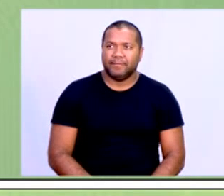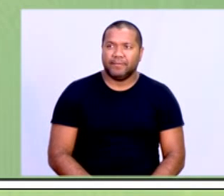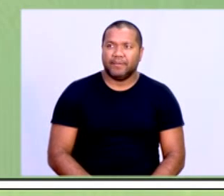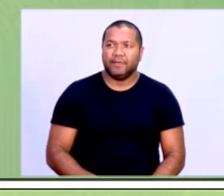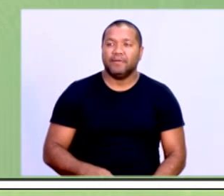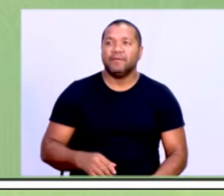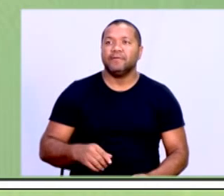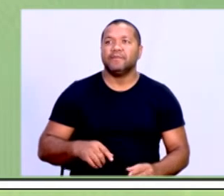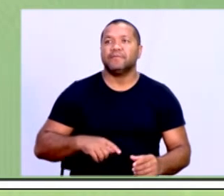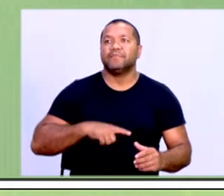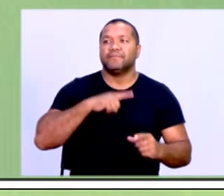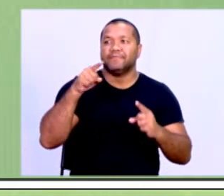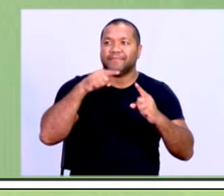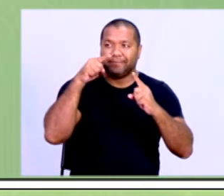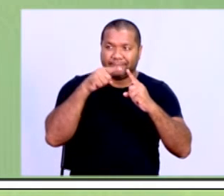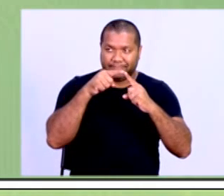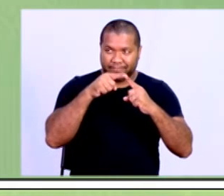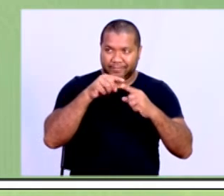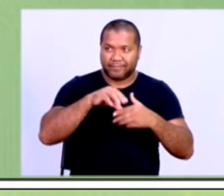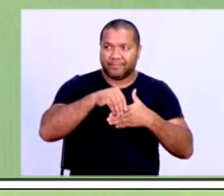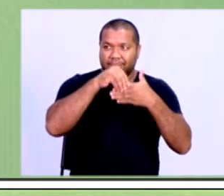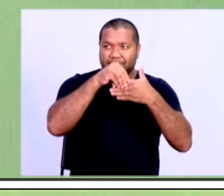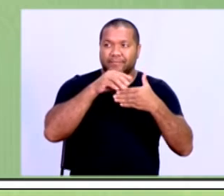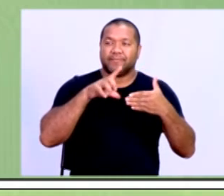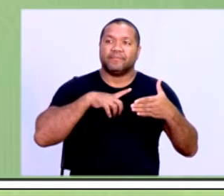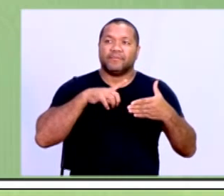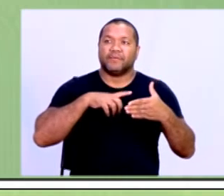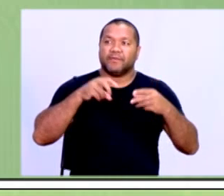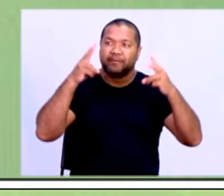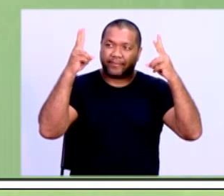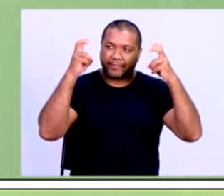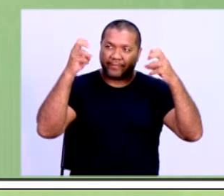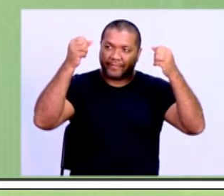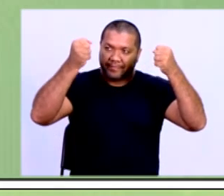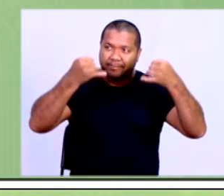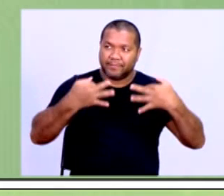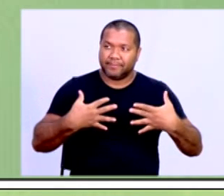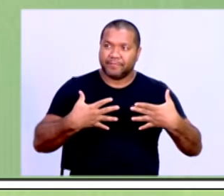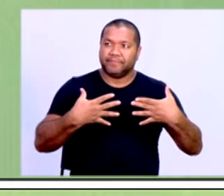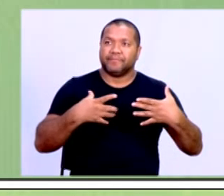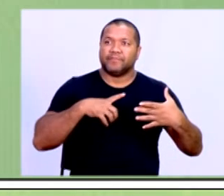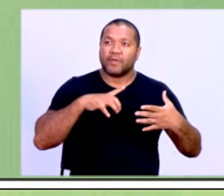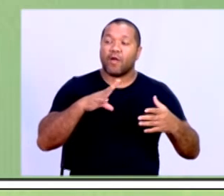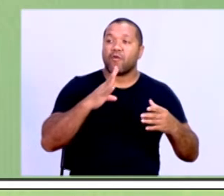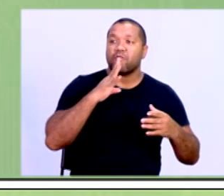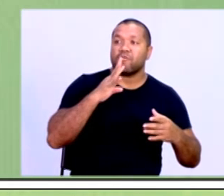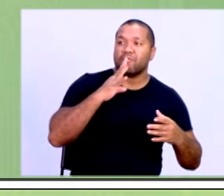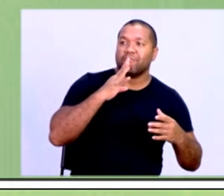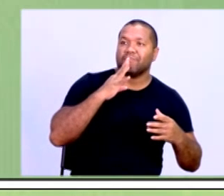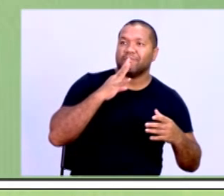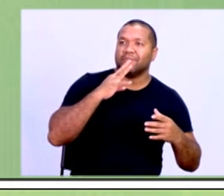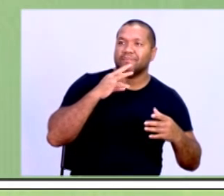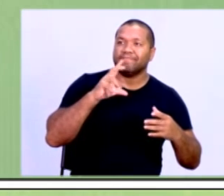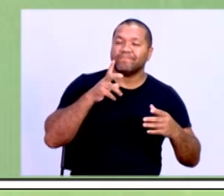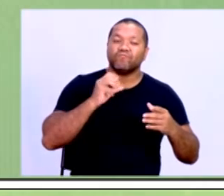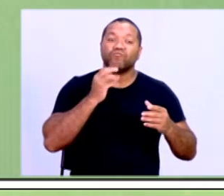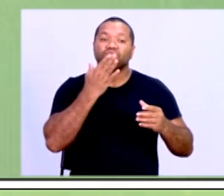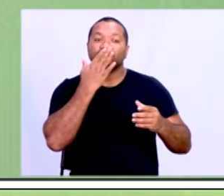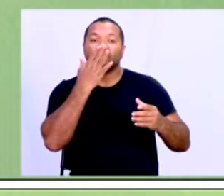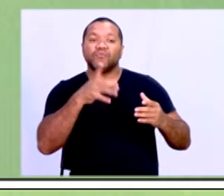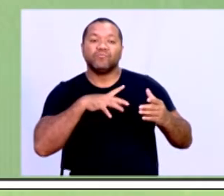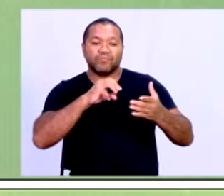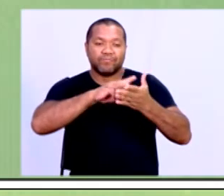Os principais objetivos que serão abordados na nossa aula serão conhecer as características e